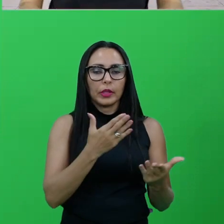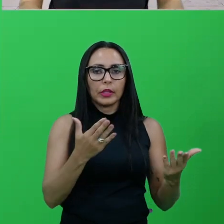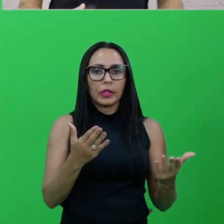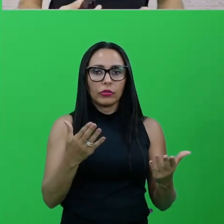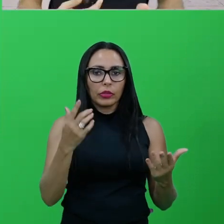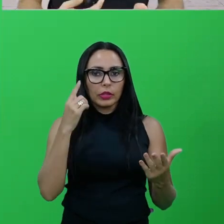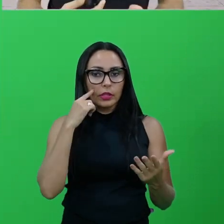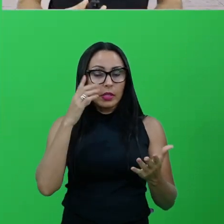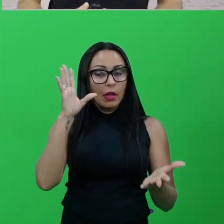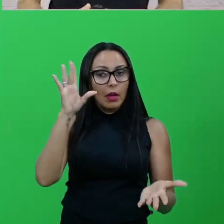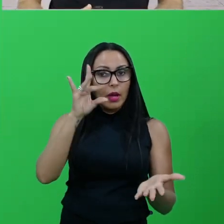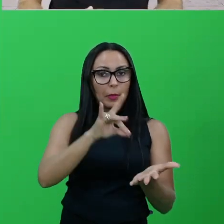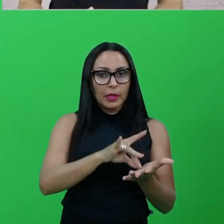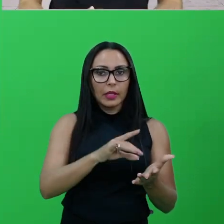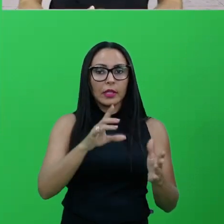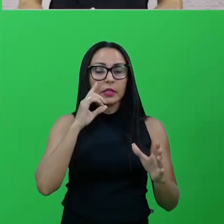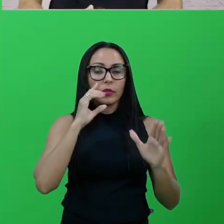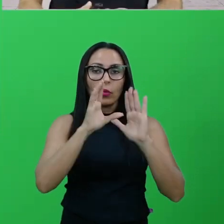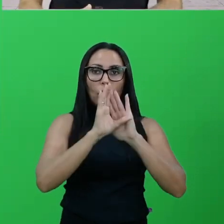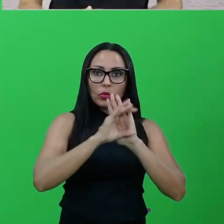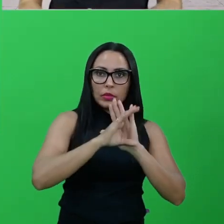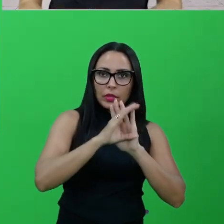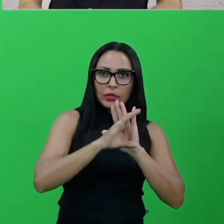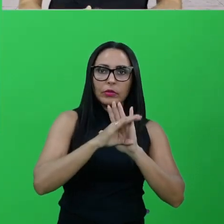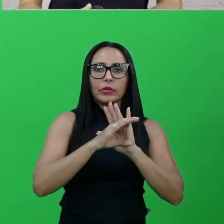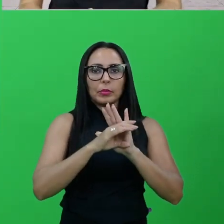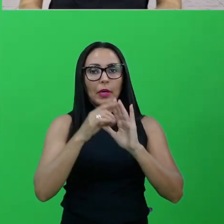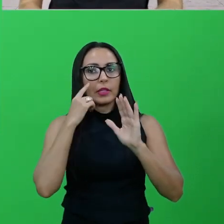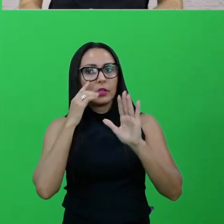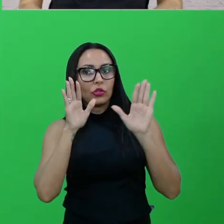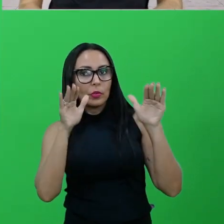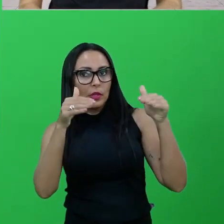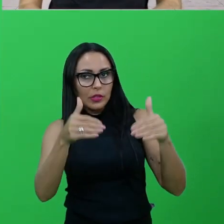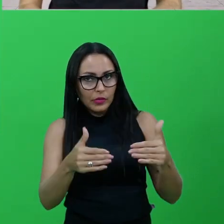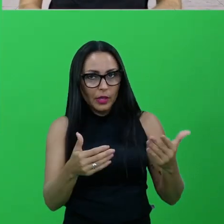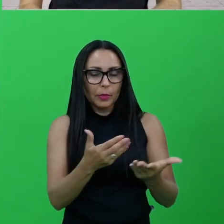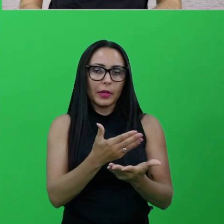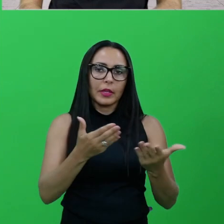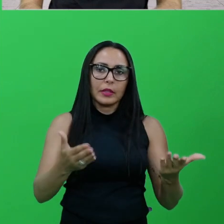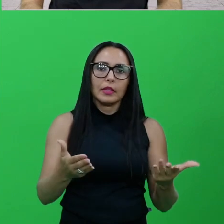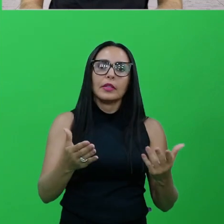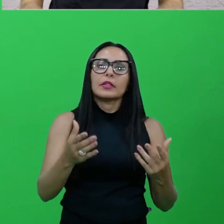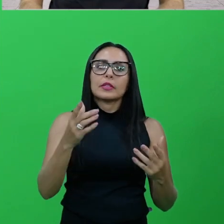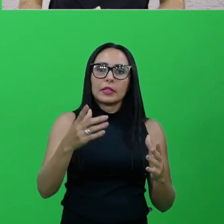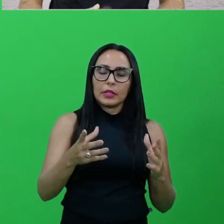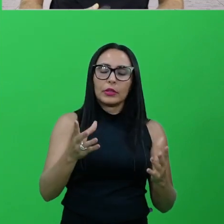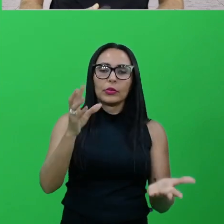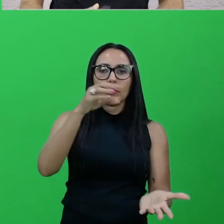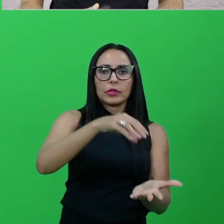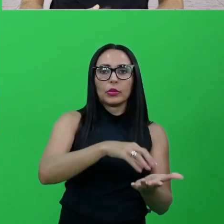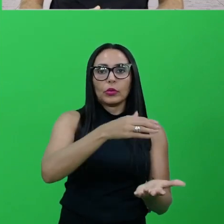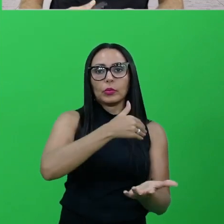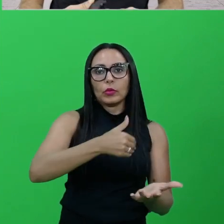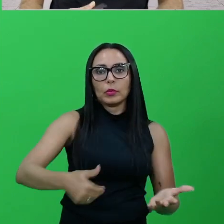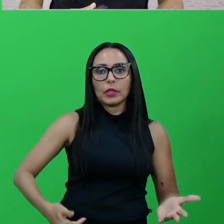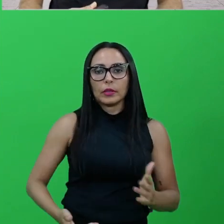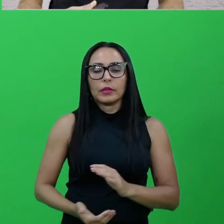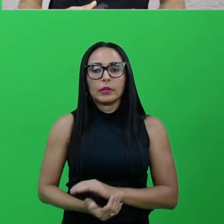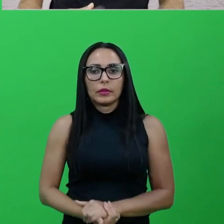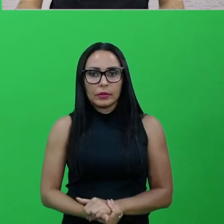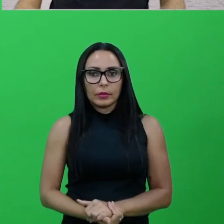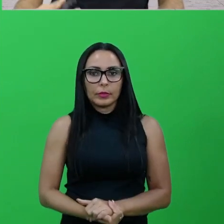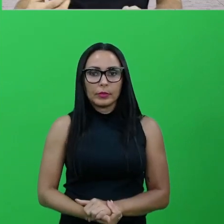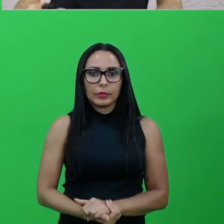quiser aplicar conceitos de inovação e mais especificamente de indicadores de inovação no setor público, a gente não queira, como se